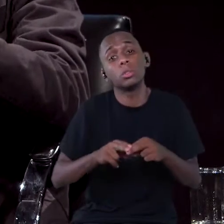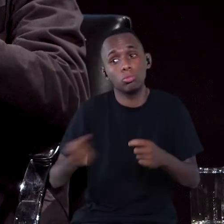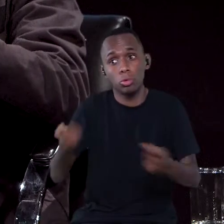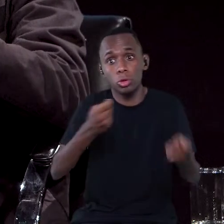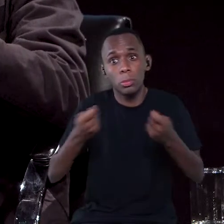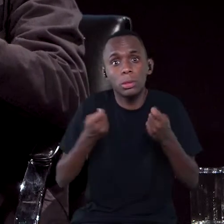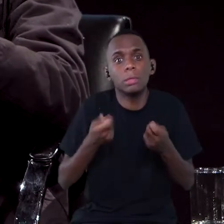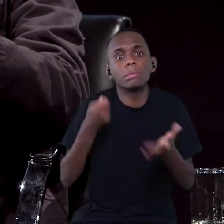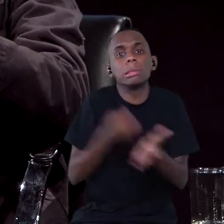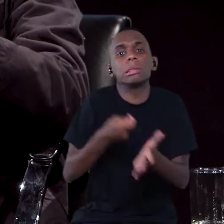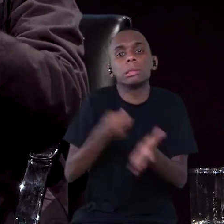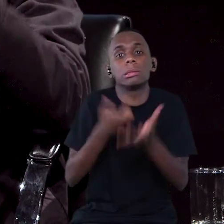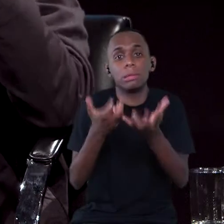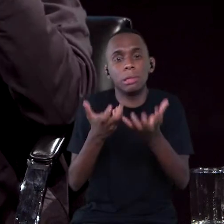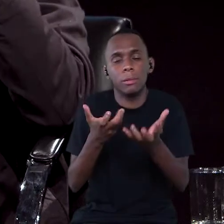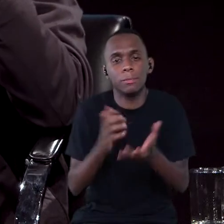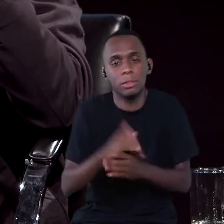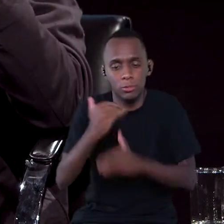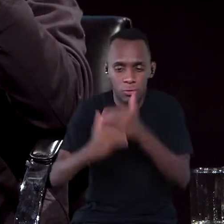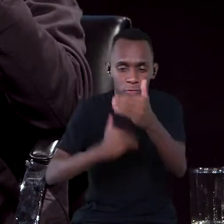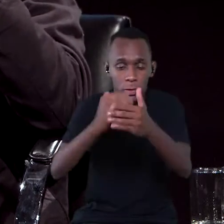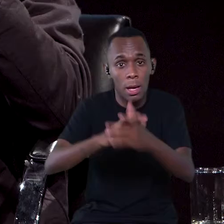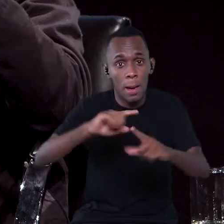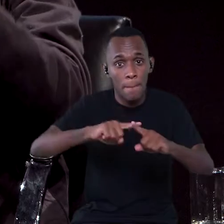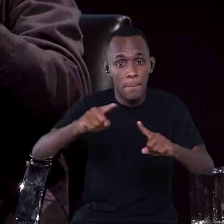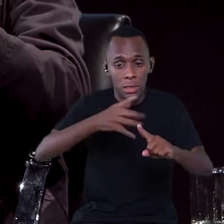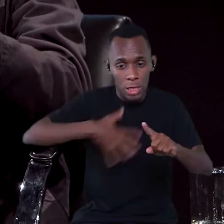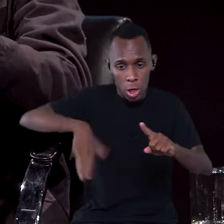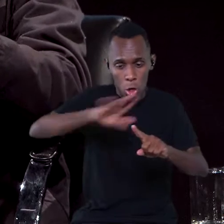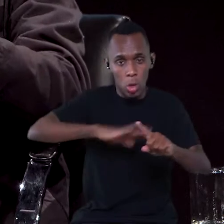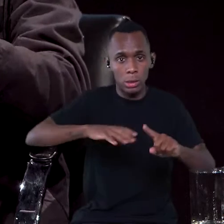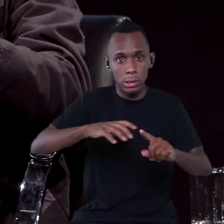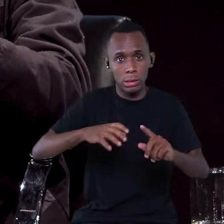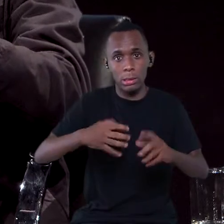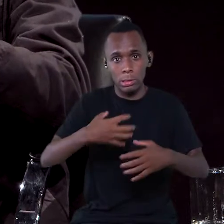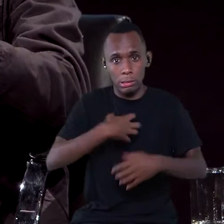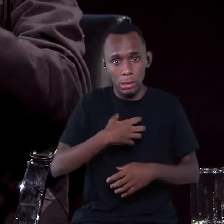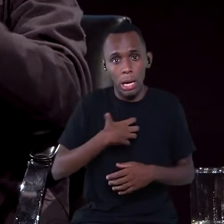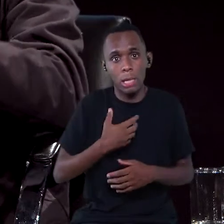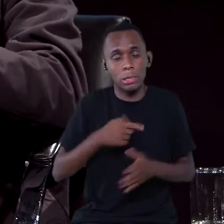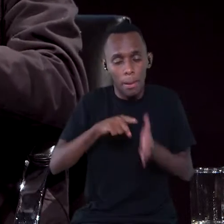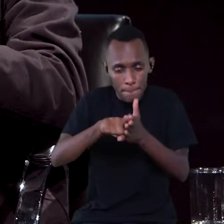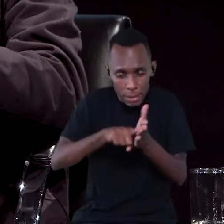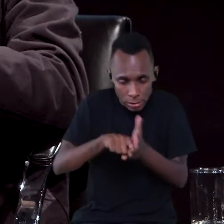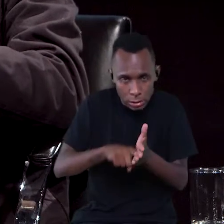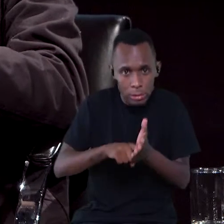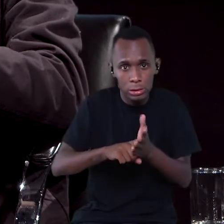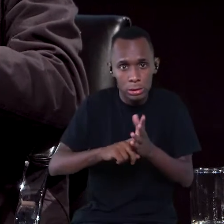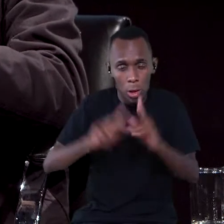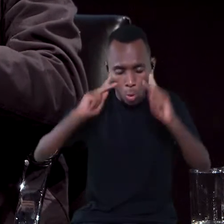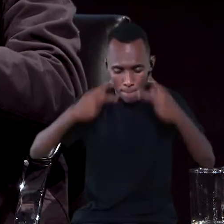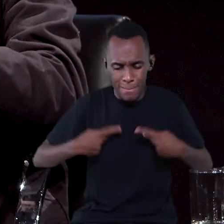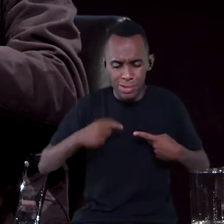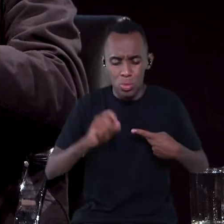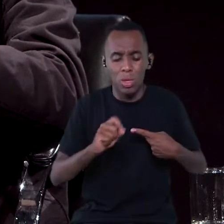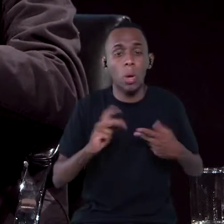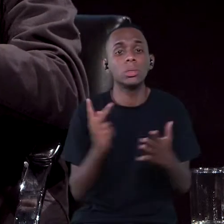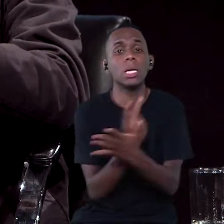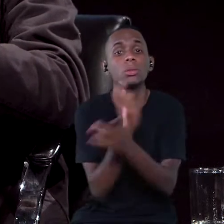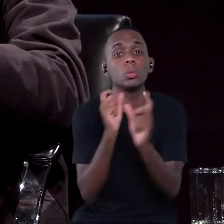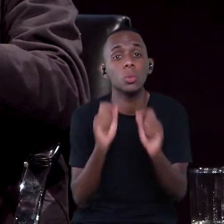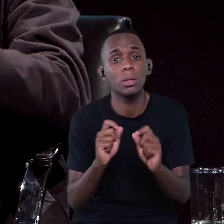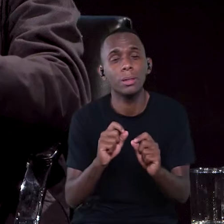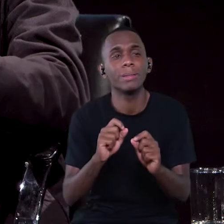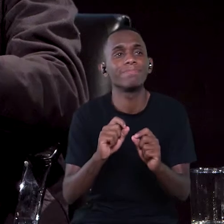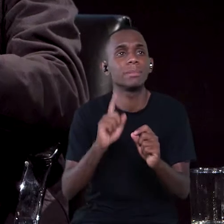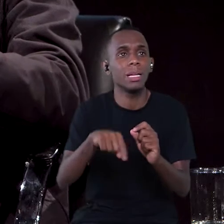mercado mais exigente. Mas uma área como a nossa, que é a área de ciências humanas, ela vive uma situação que eu chamo